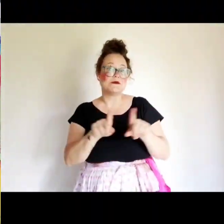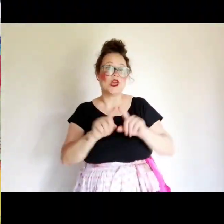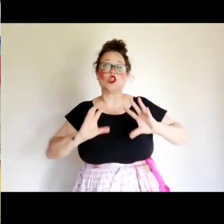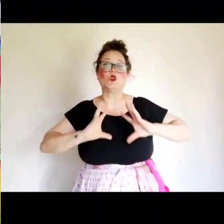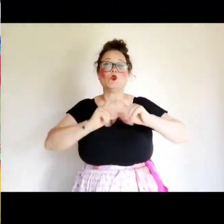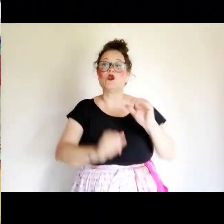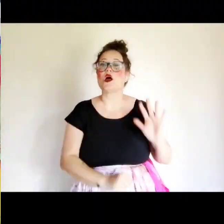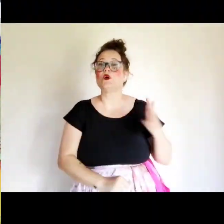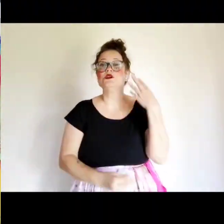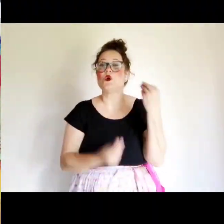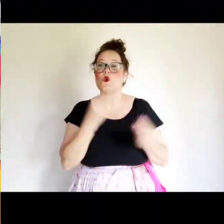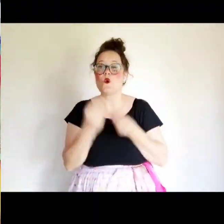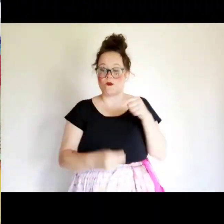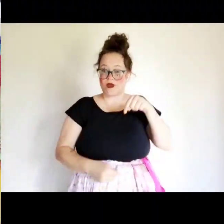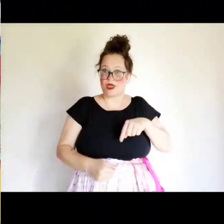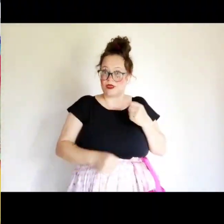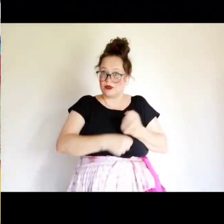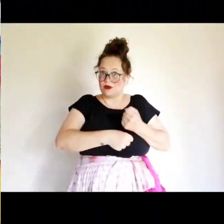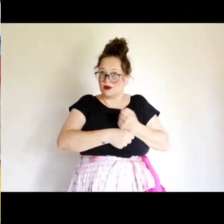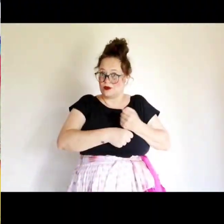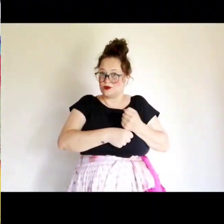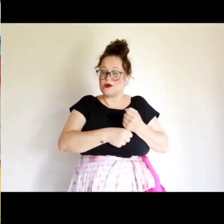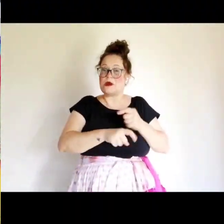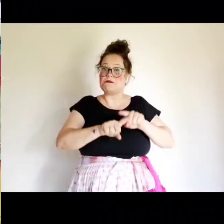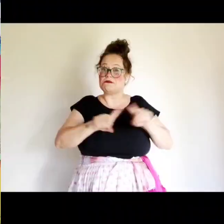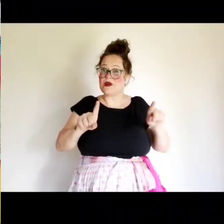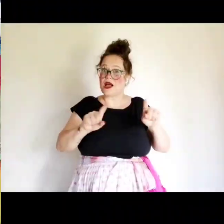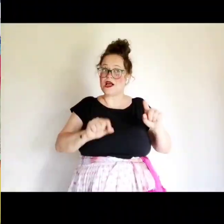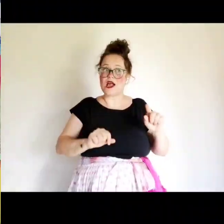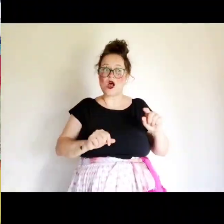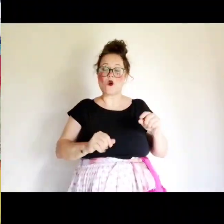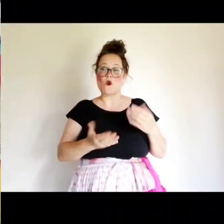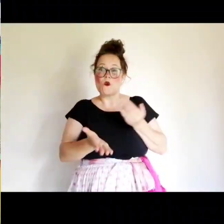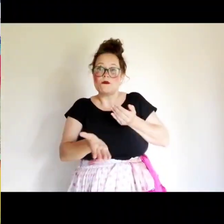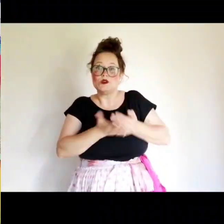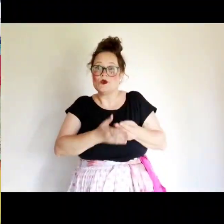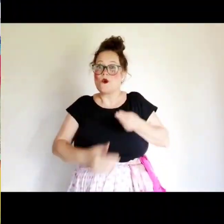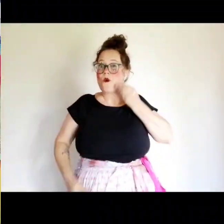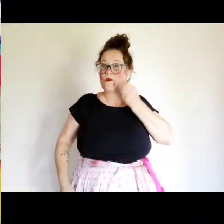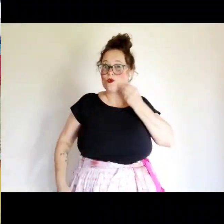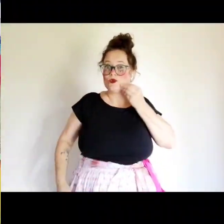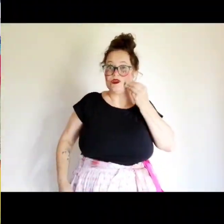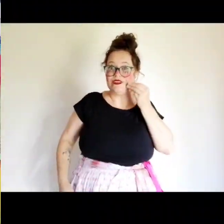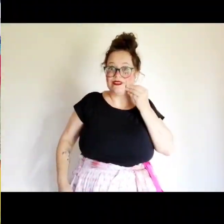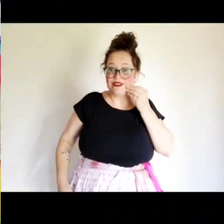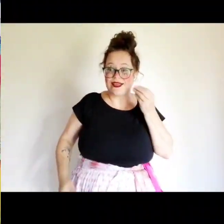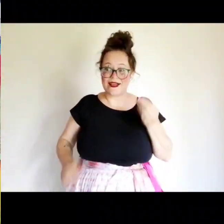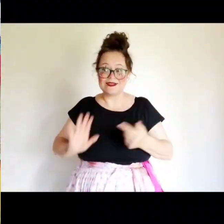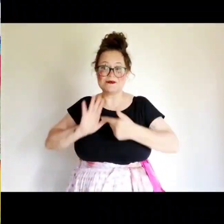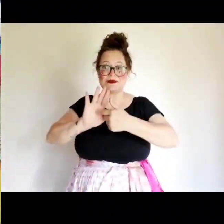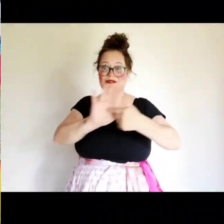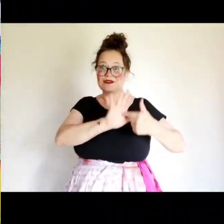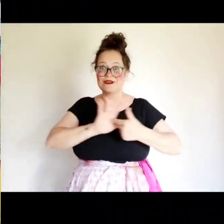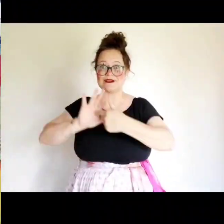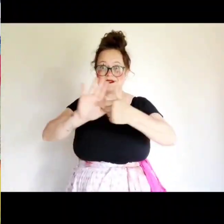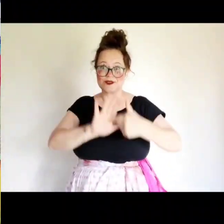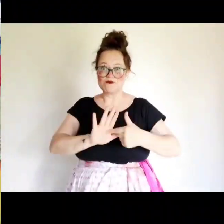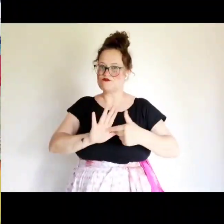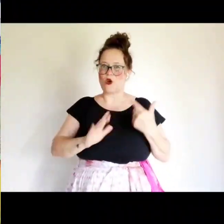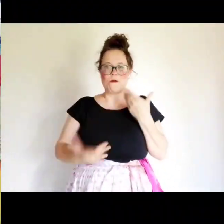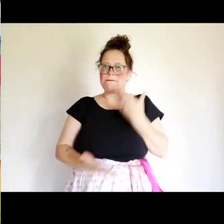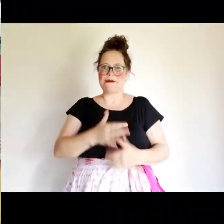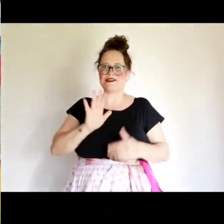E tudo isso aconteceu esse ano, foram surgindo oportunidades para a Humilha aparecer. E eu não